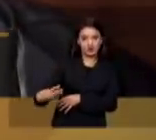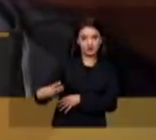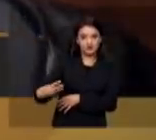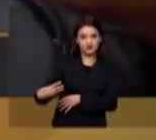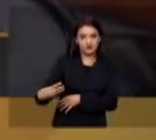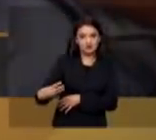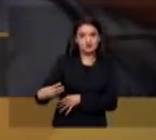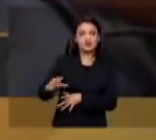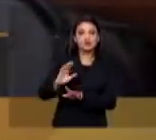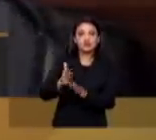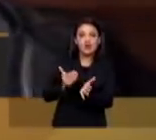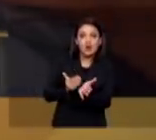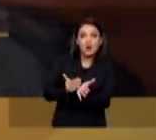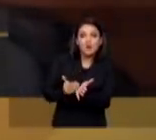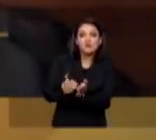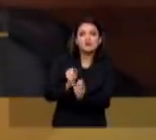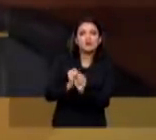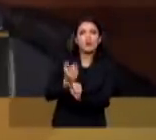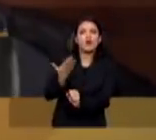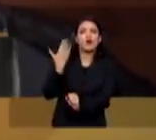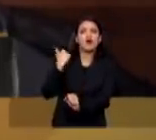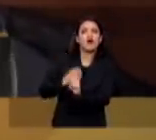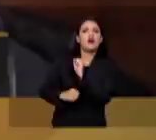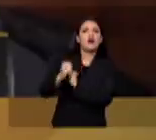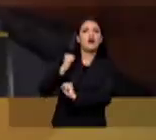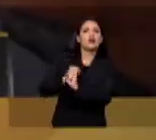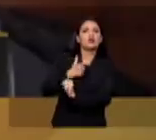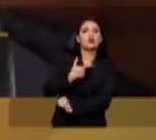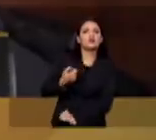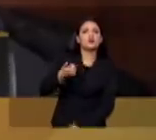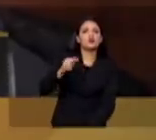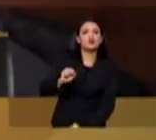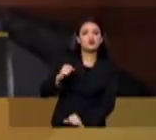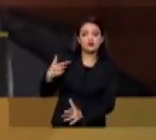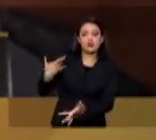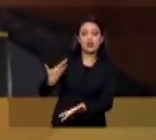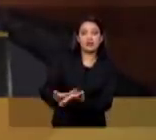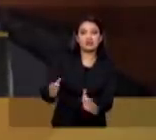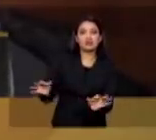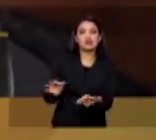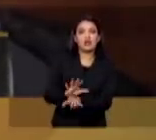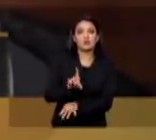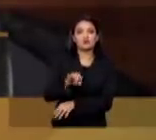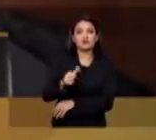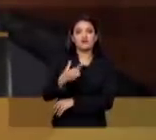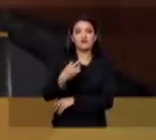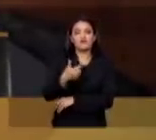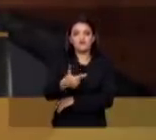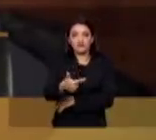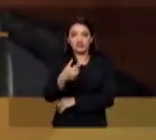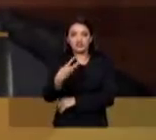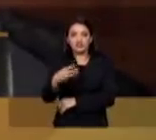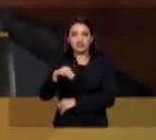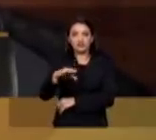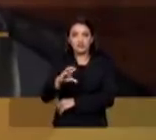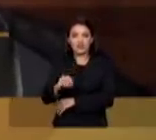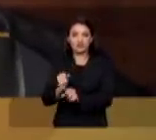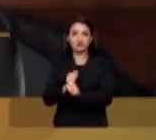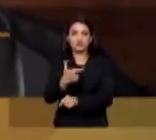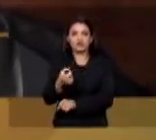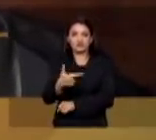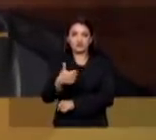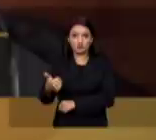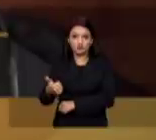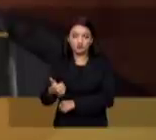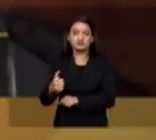164-493, iniciada em 2018 e finalizada em 23 de março de 2021,